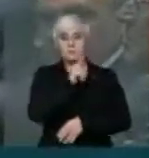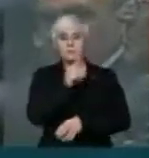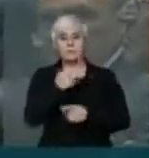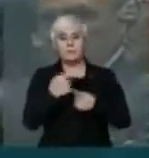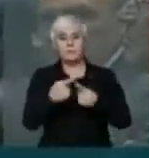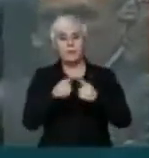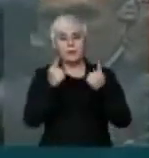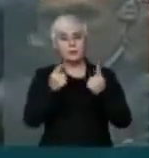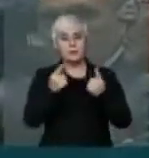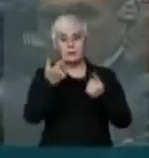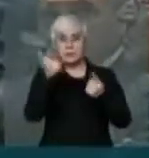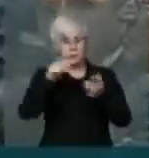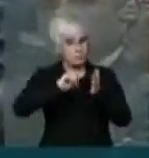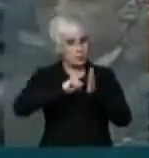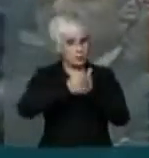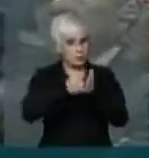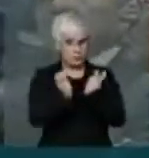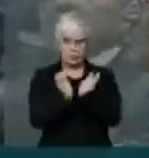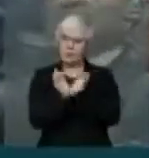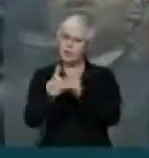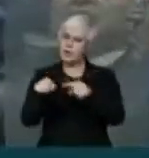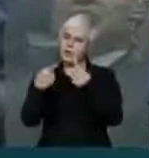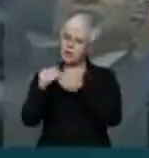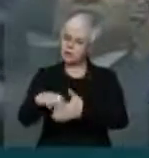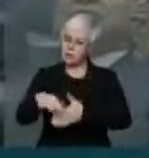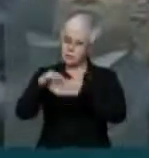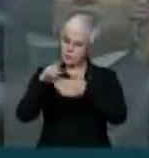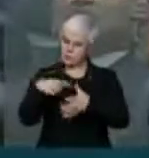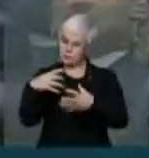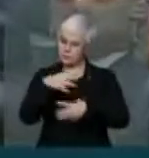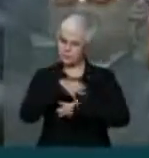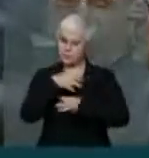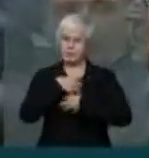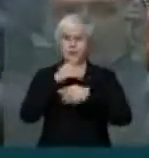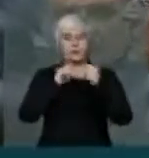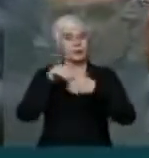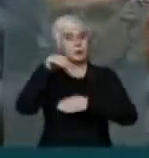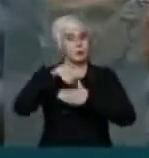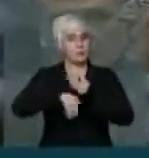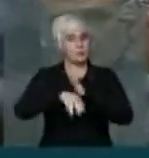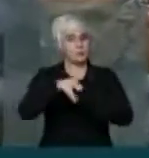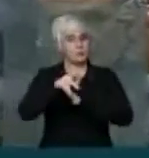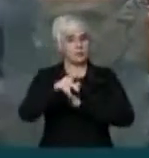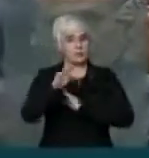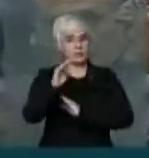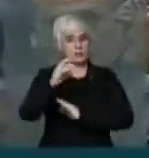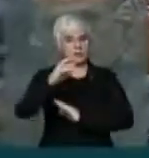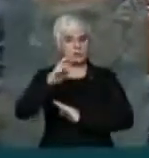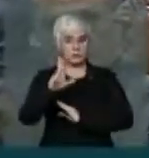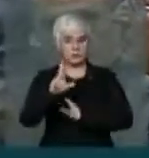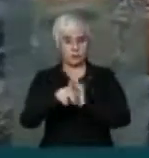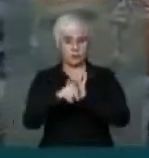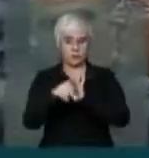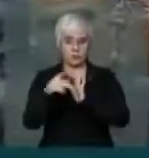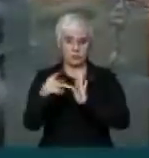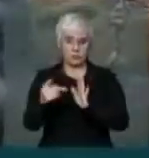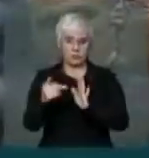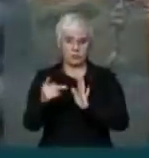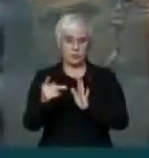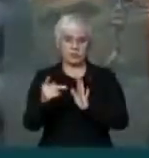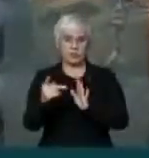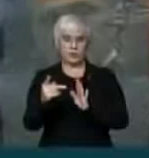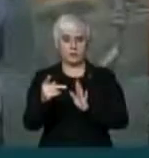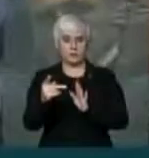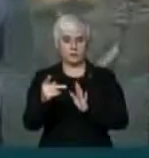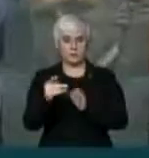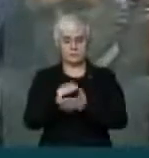obstrução. Na reunião de liderança, o sentimento nosso era votar a questão do Tribunal de Contas da União, no qual quero aqui justificar a minha